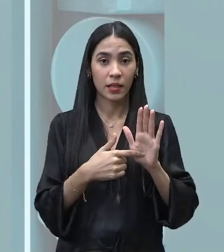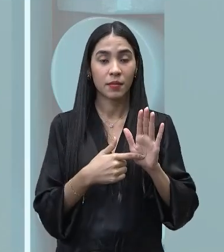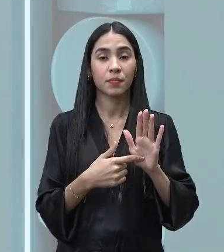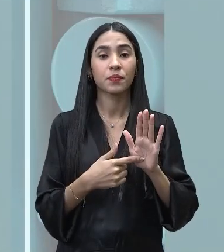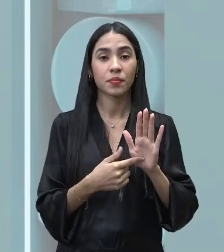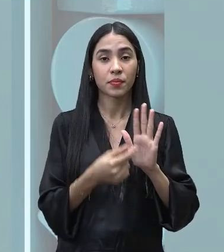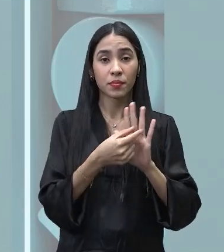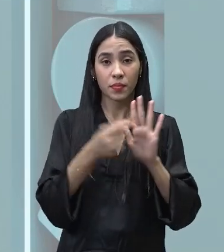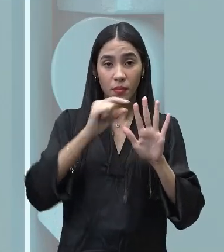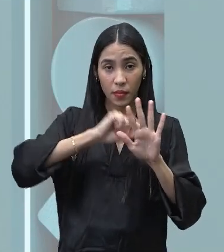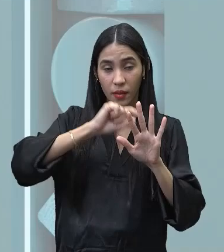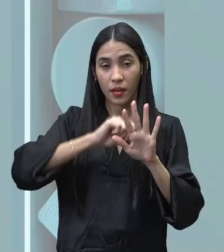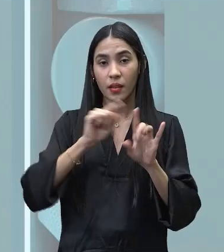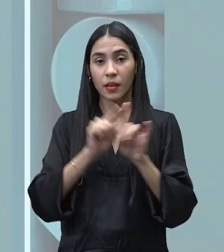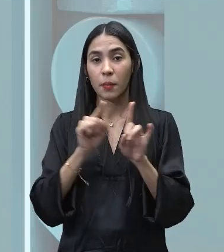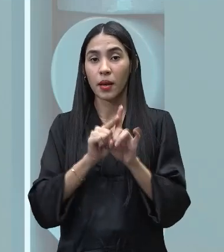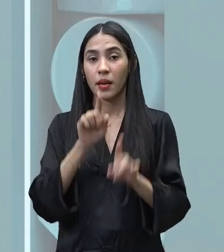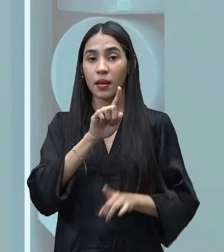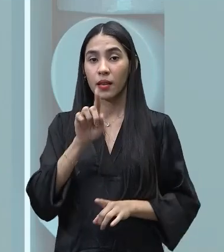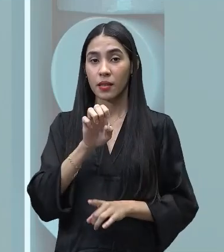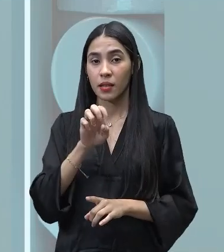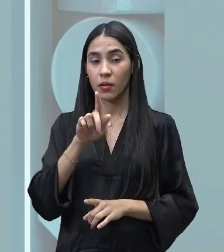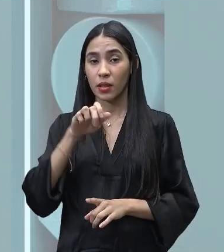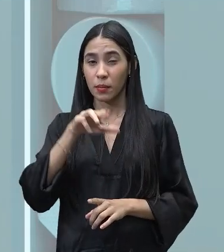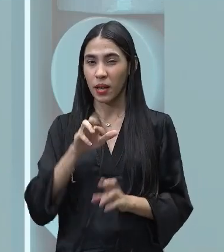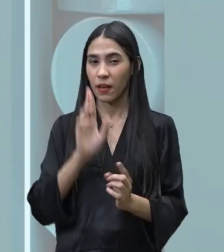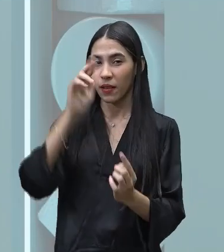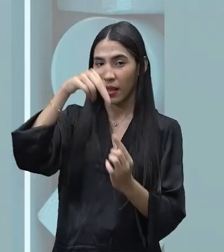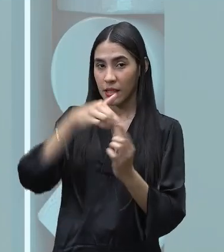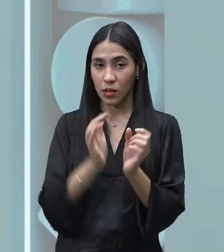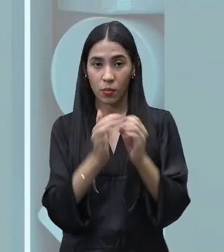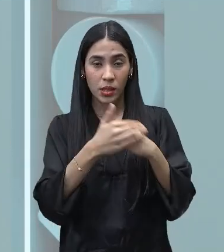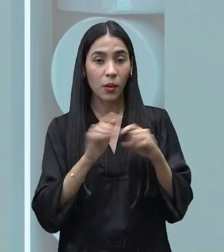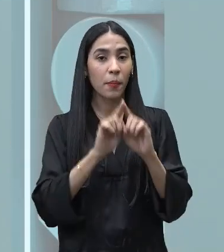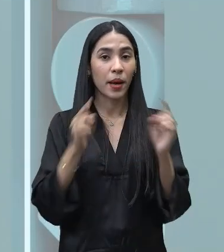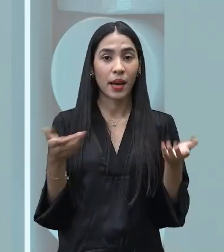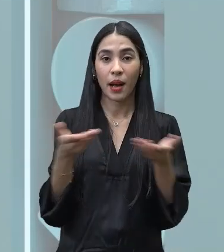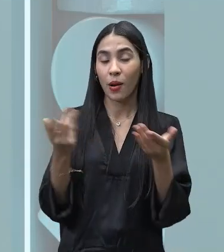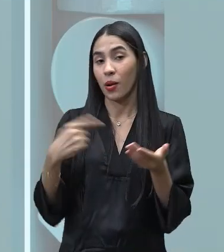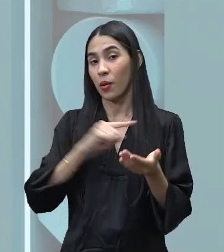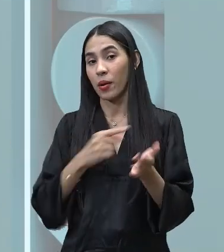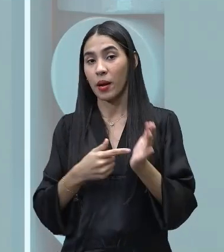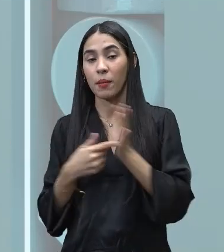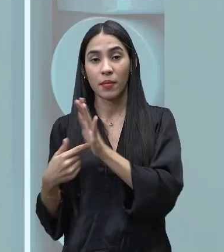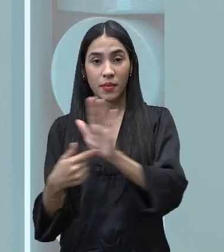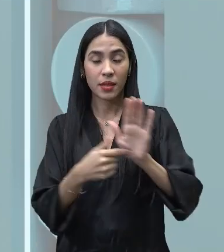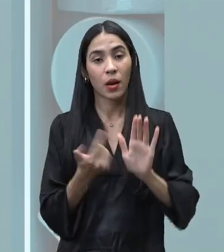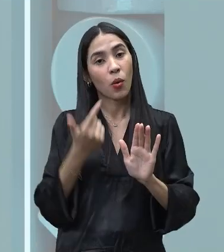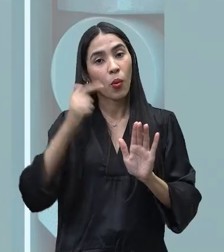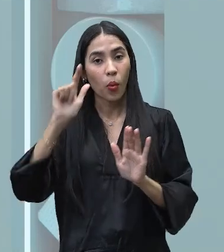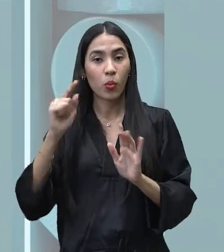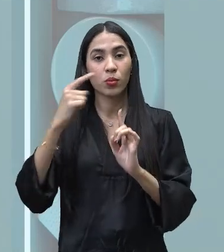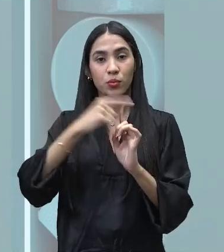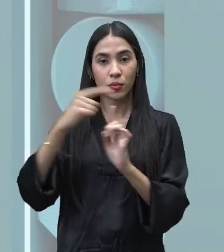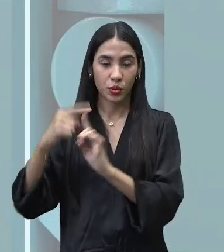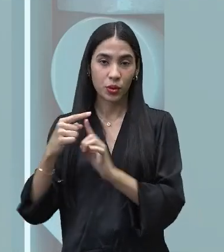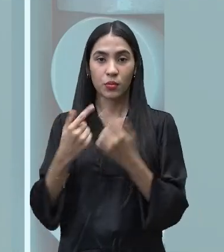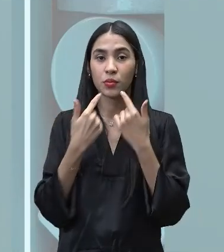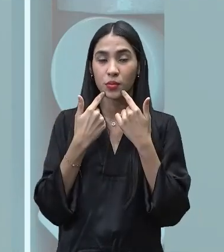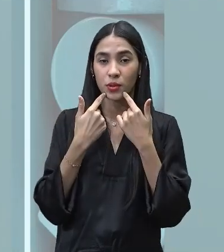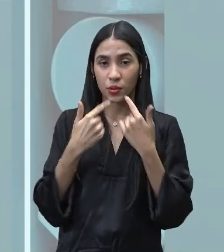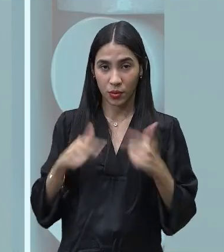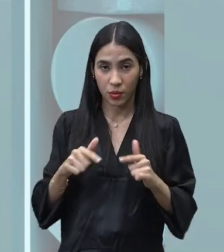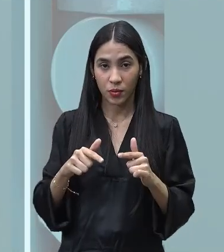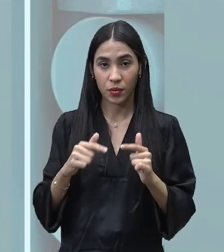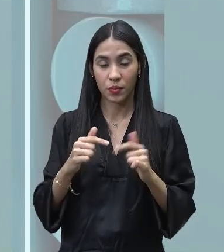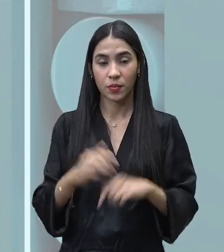elipse e a zeugma que fazem omissão, mas agora a gente vai apresentar outras formas de fazer a figura de construção.